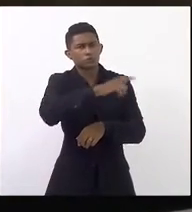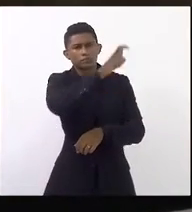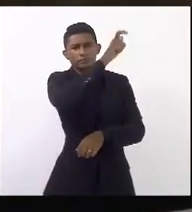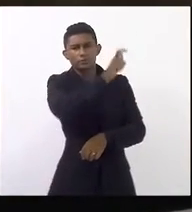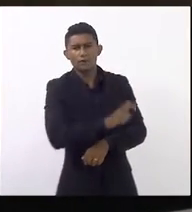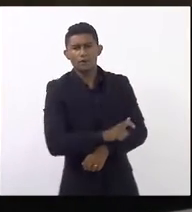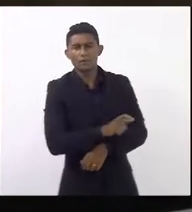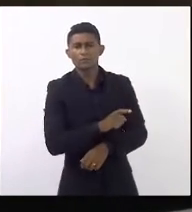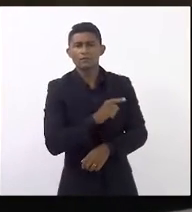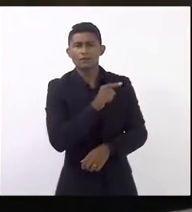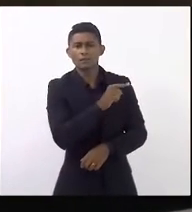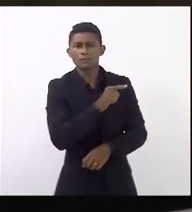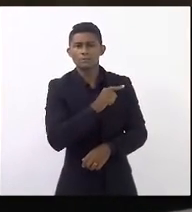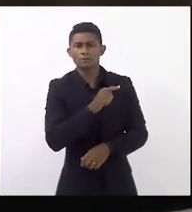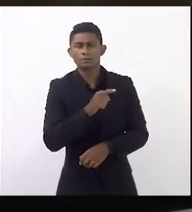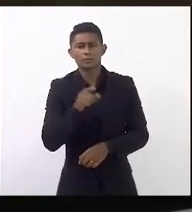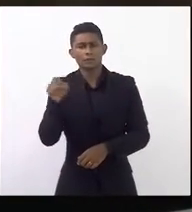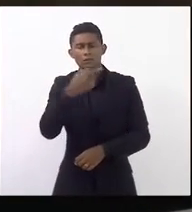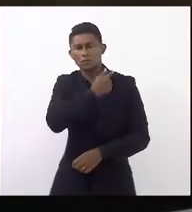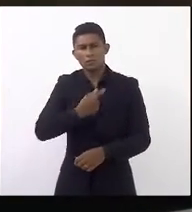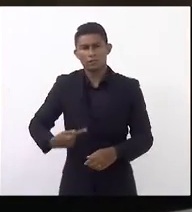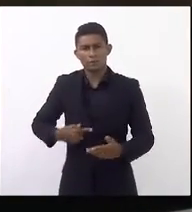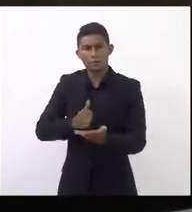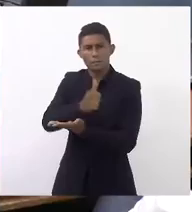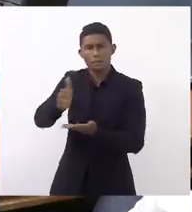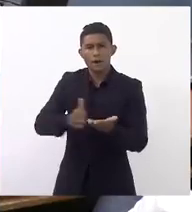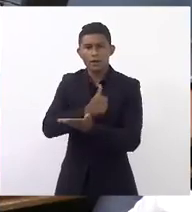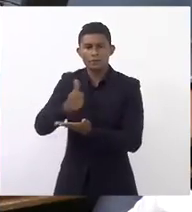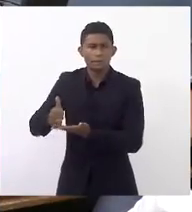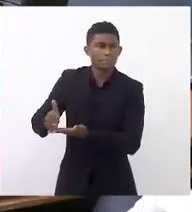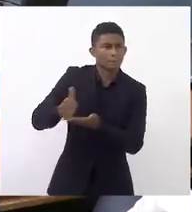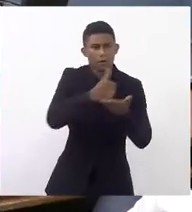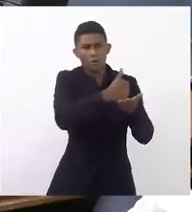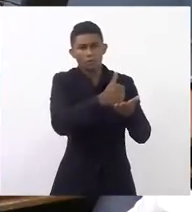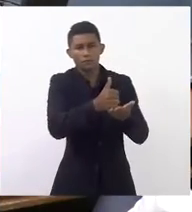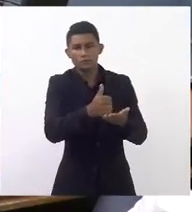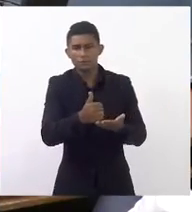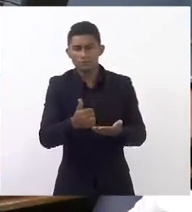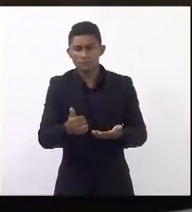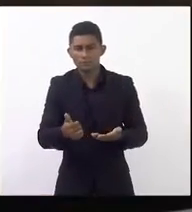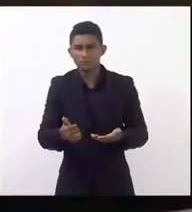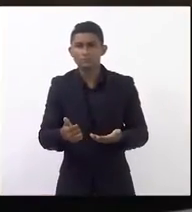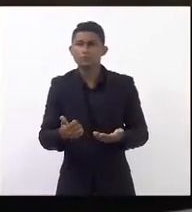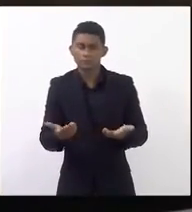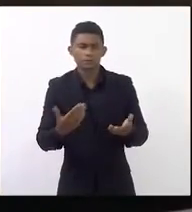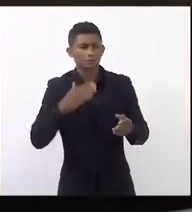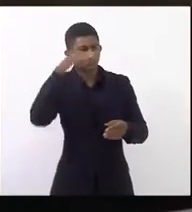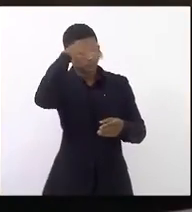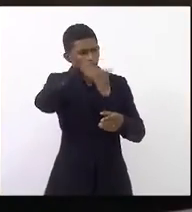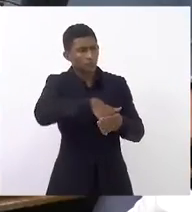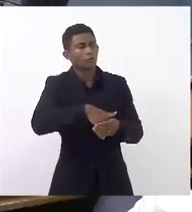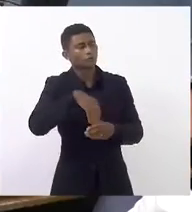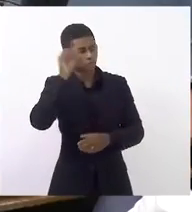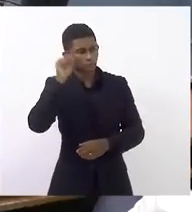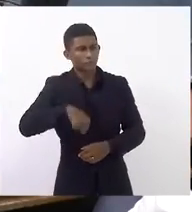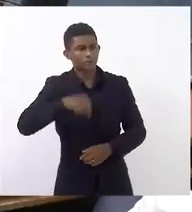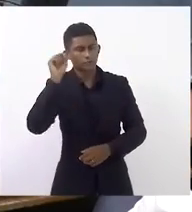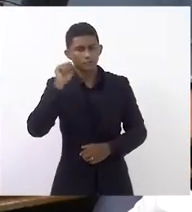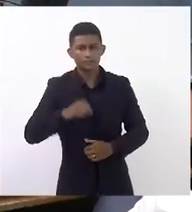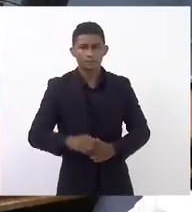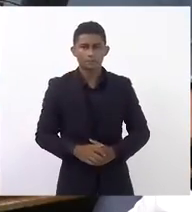tem o apoio da base do governo, é isso? E queria pedir o apoio de Vossa Excelência também. Então tá bom, então voto favorável. Obrigado, presidente.